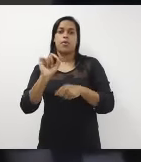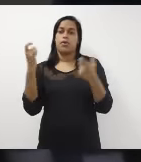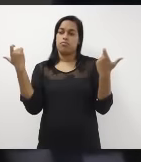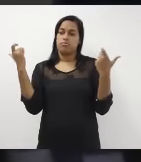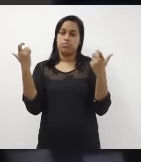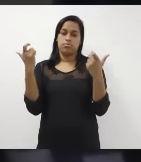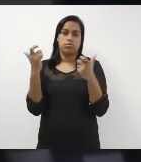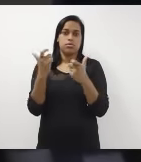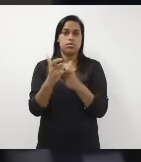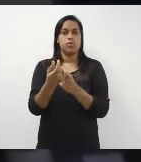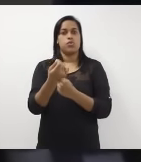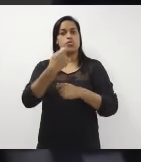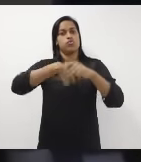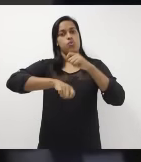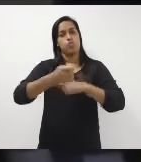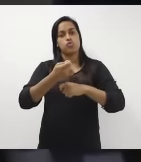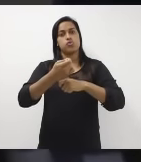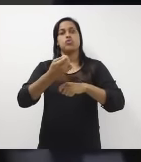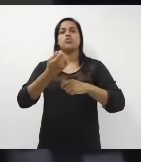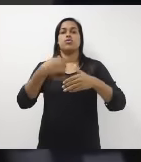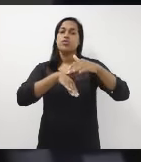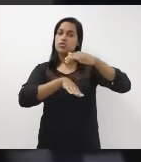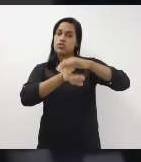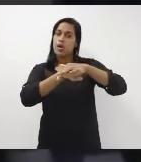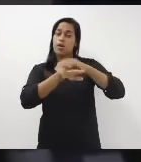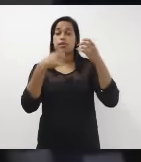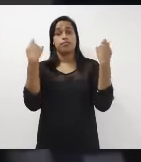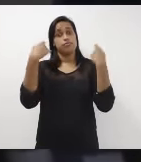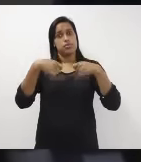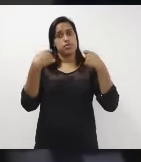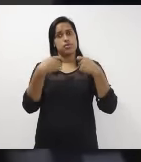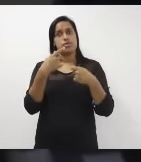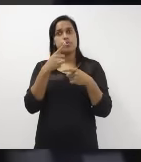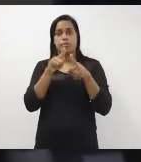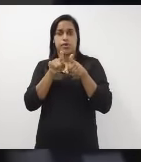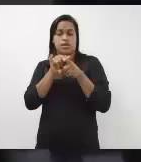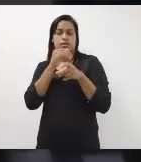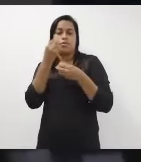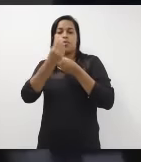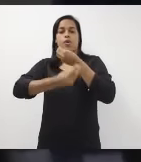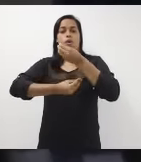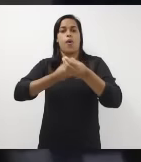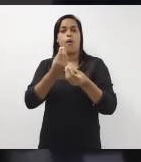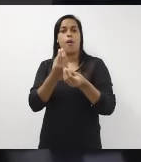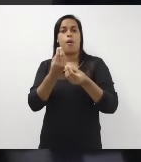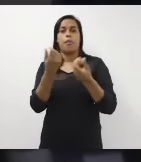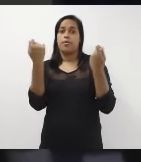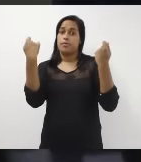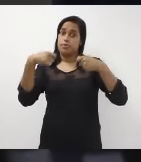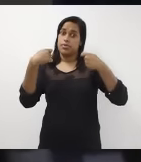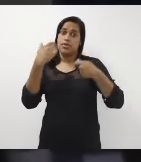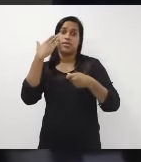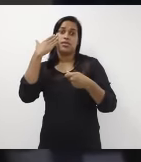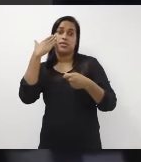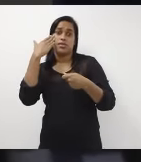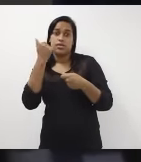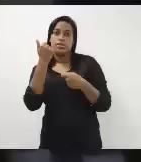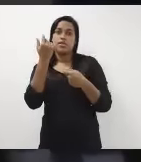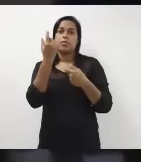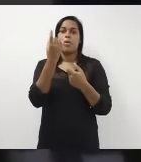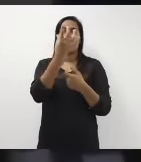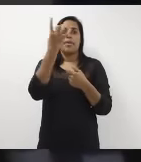os custos de manutenção de estoques, mas sem correr o risco de não atender a demanda. A ideia é achar o nível adequado de estoques para cada